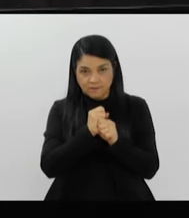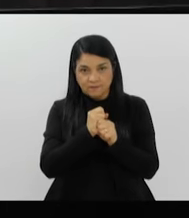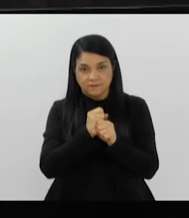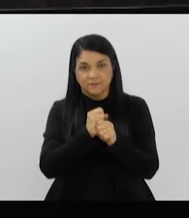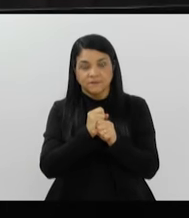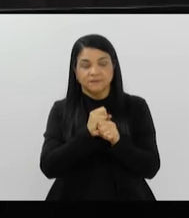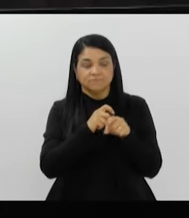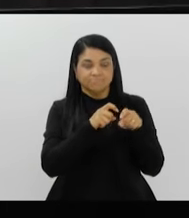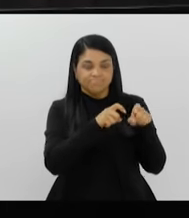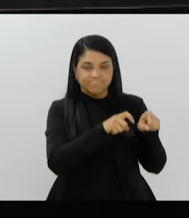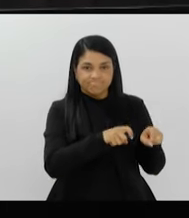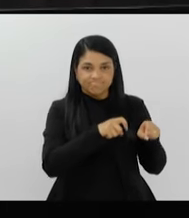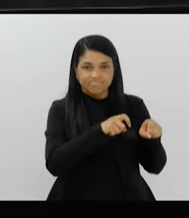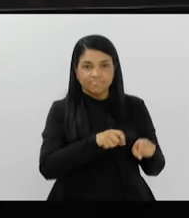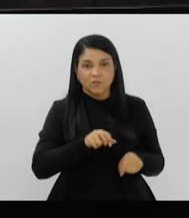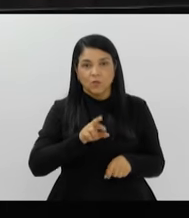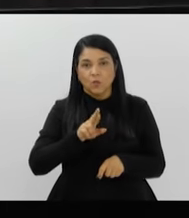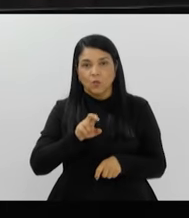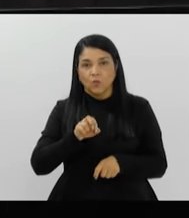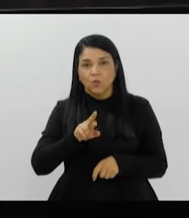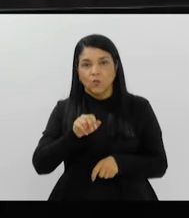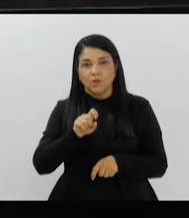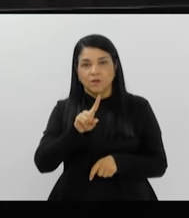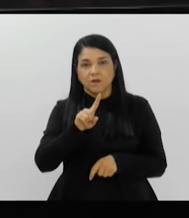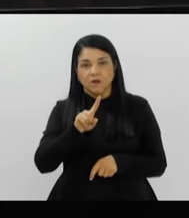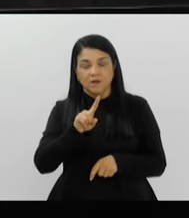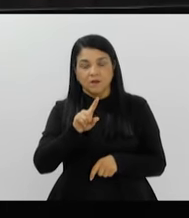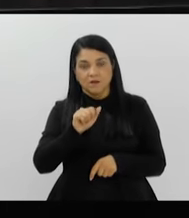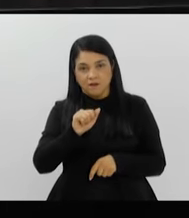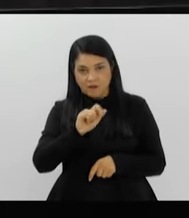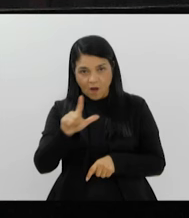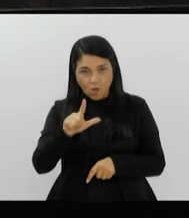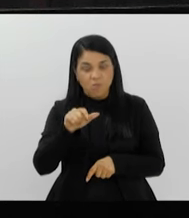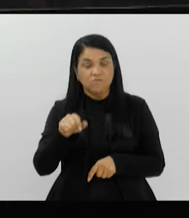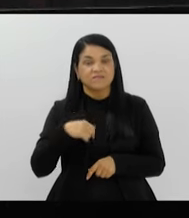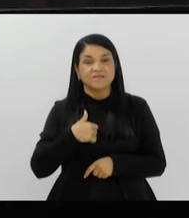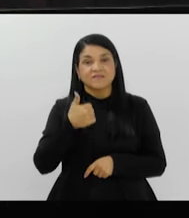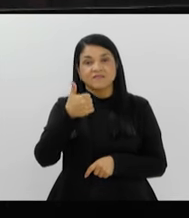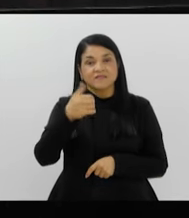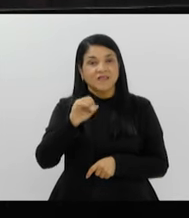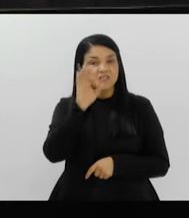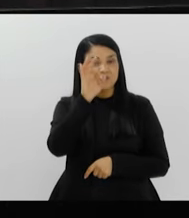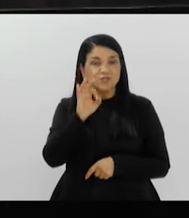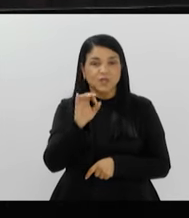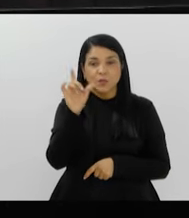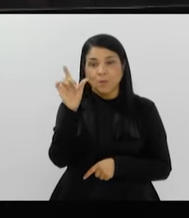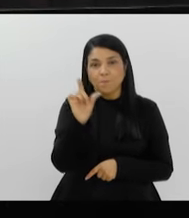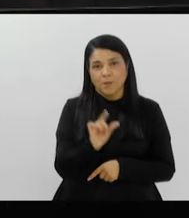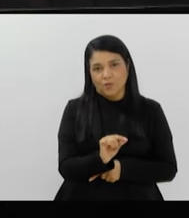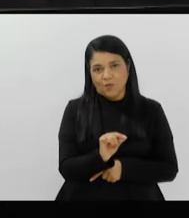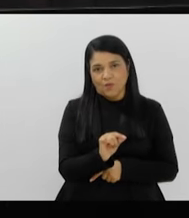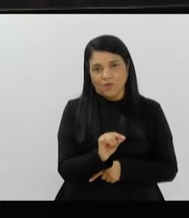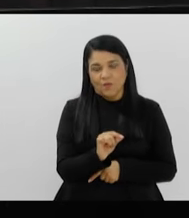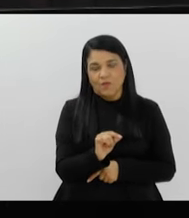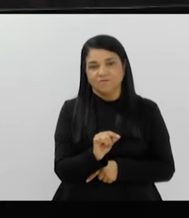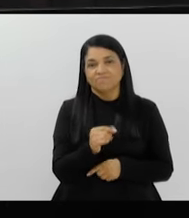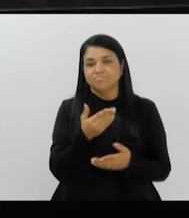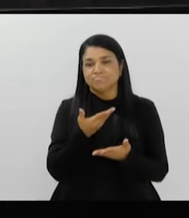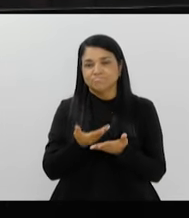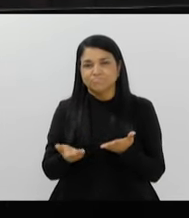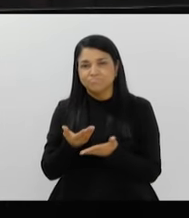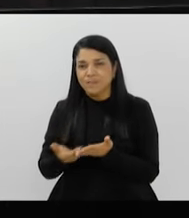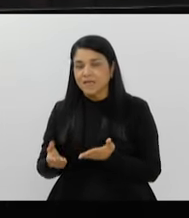Rural apresenta uma redução de 10% no seu orçamento, com perdas expressivas de